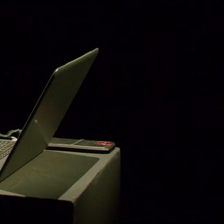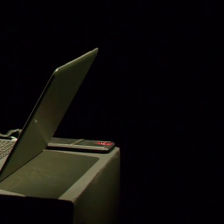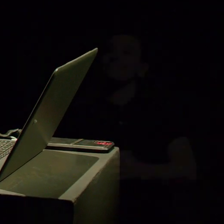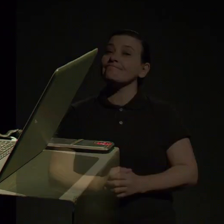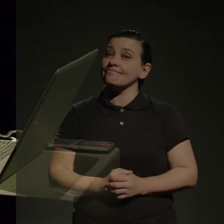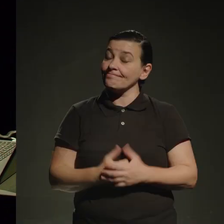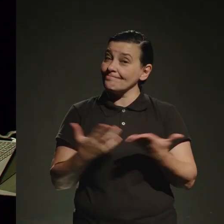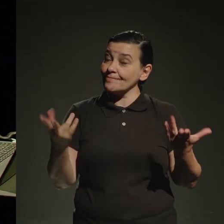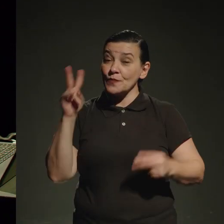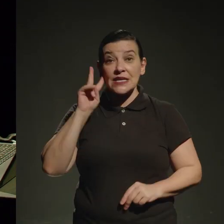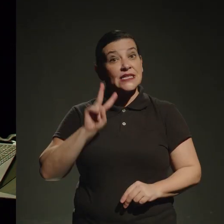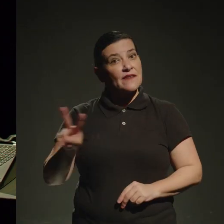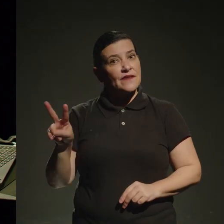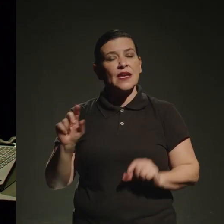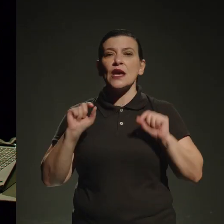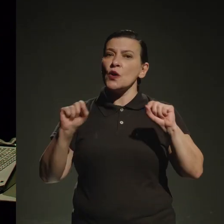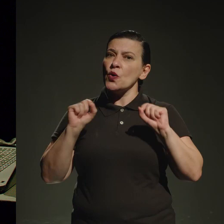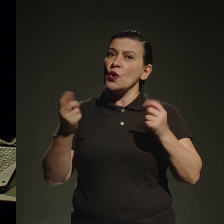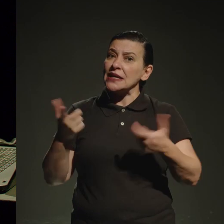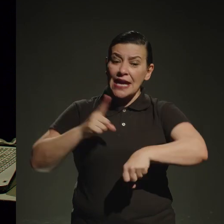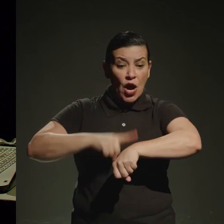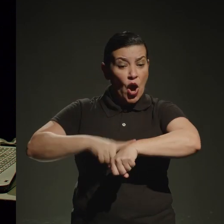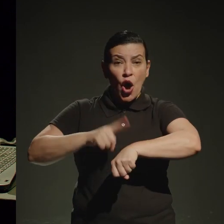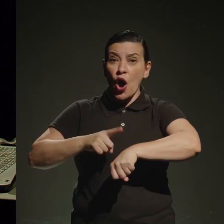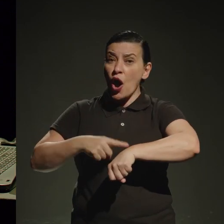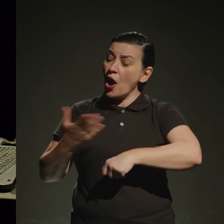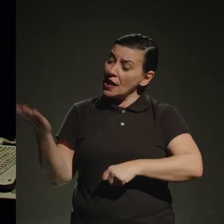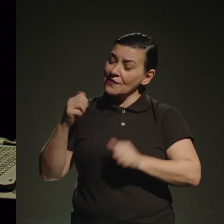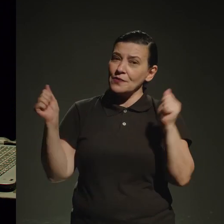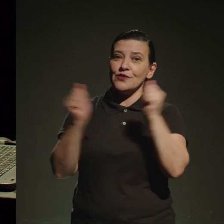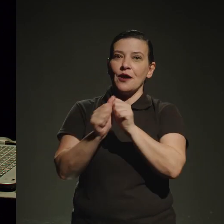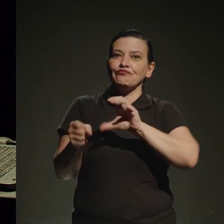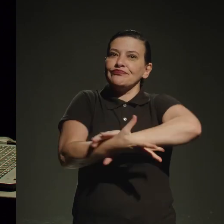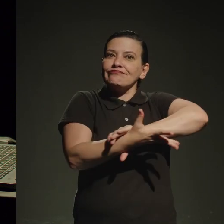Buongiorno, vite, vite, apura que já se faz hora, companheiro Sancho.